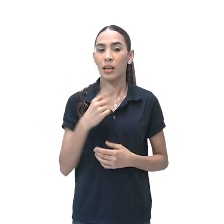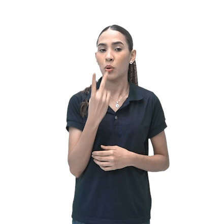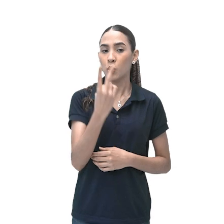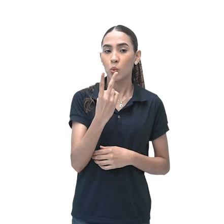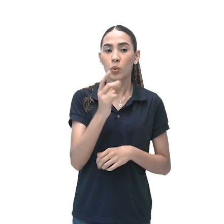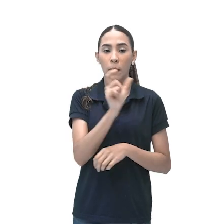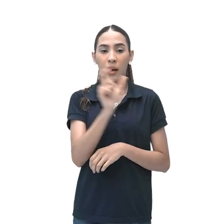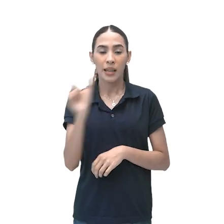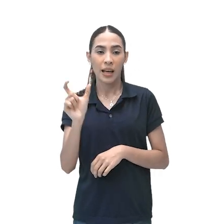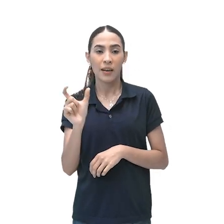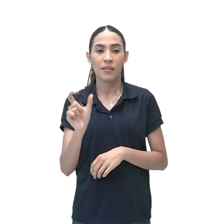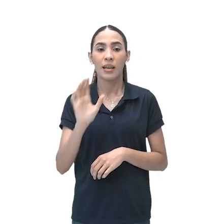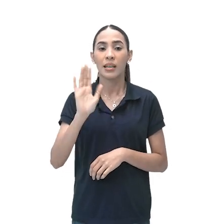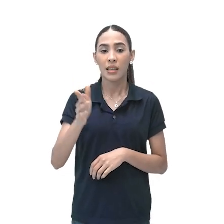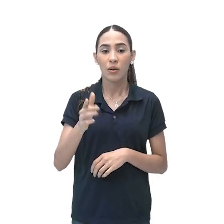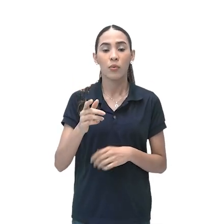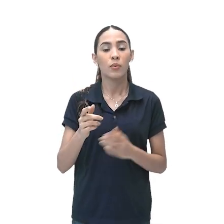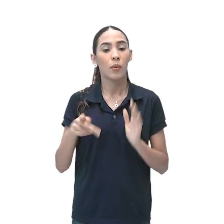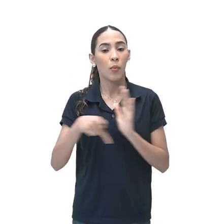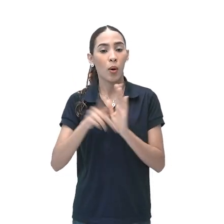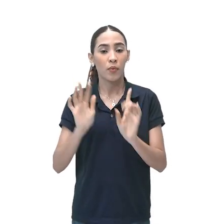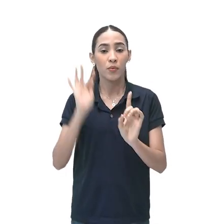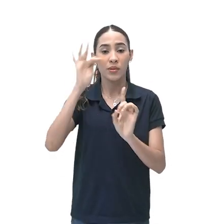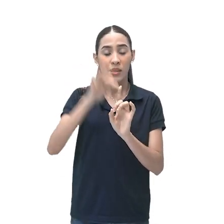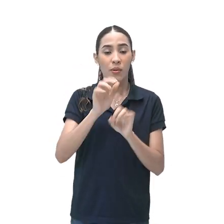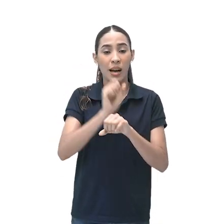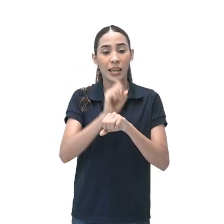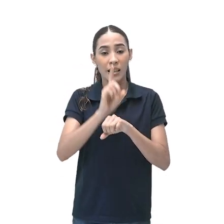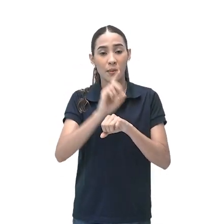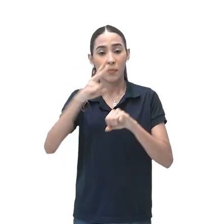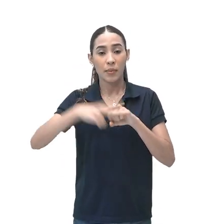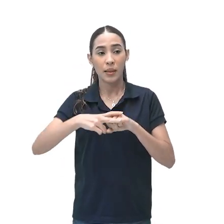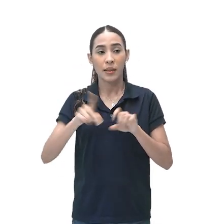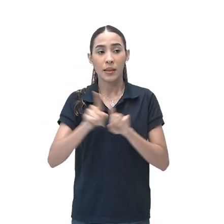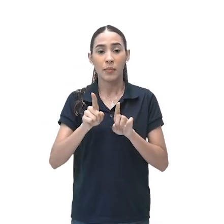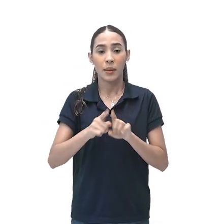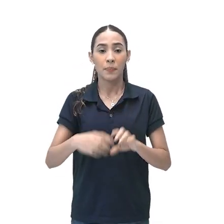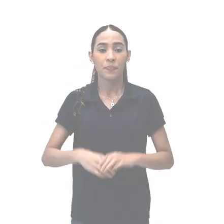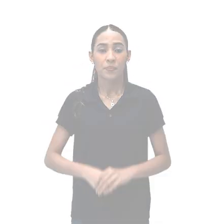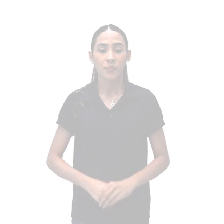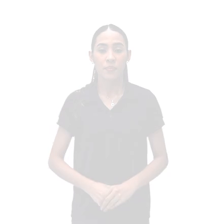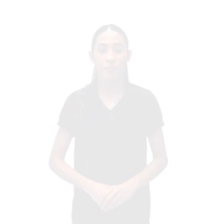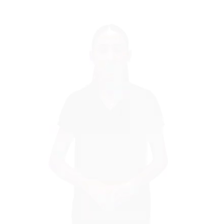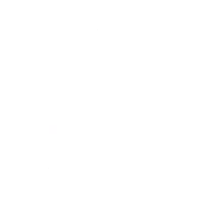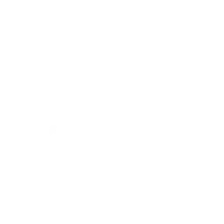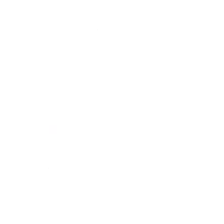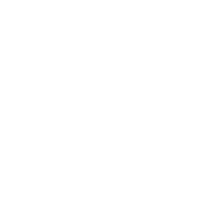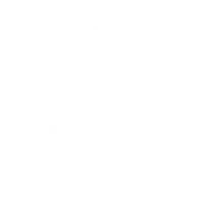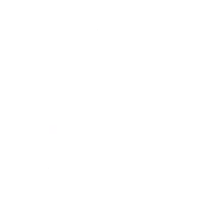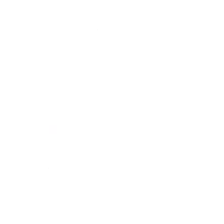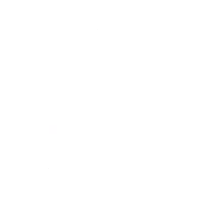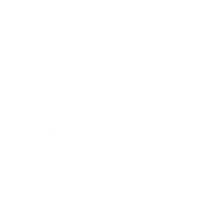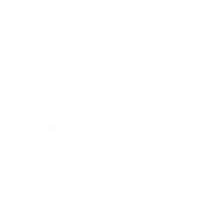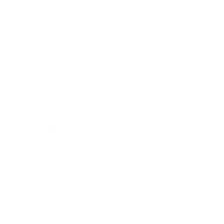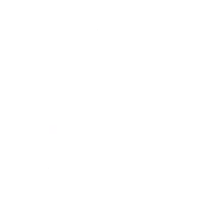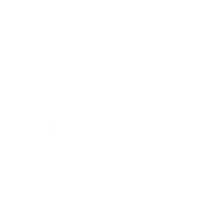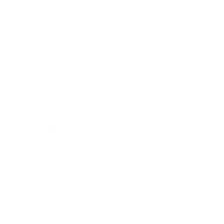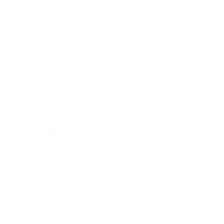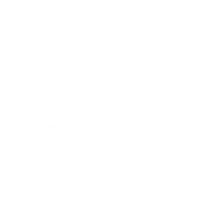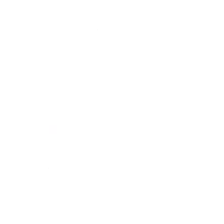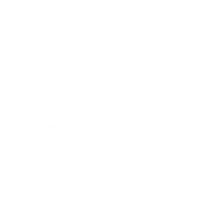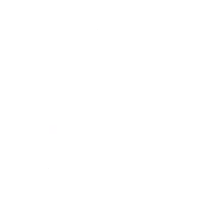duas palavras exercendo a função de advérbio, nós vamos ter aqui uma locução adverbial. E onde está essa